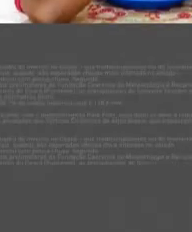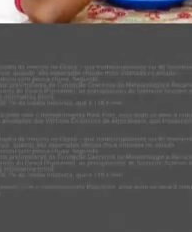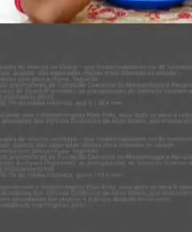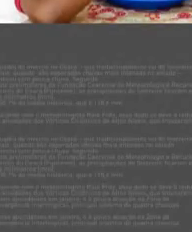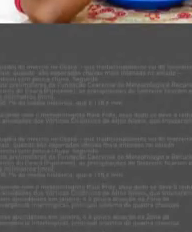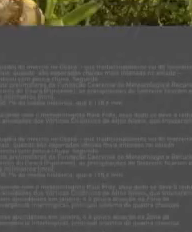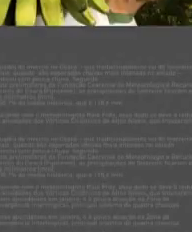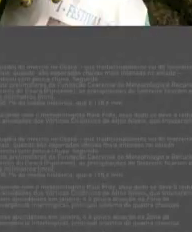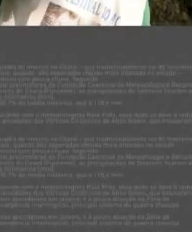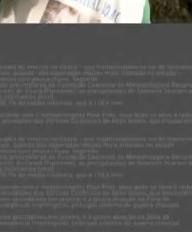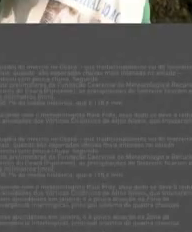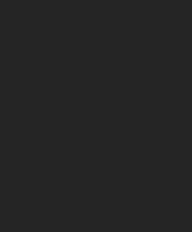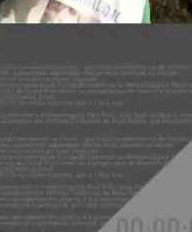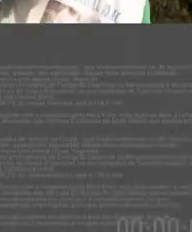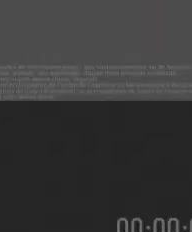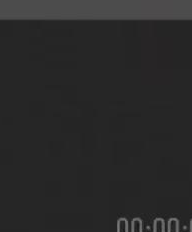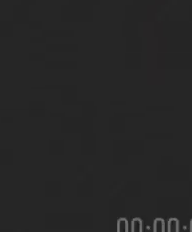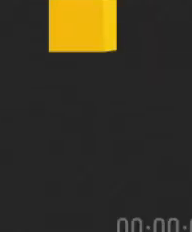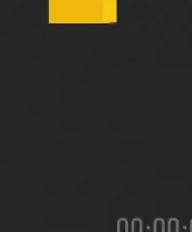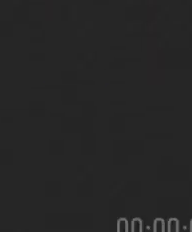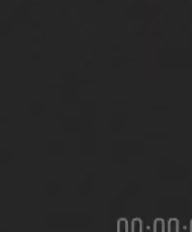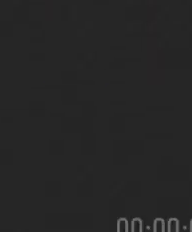a multa